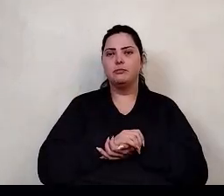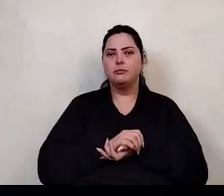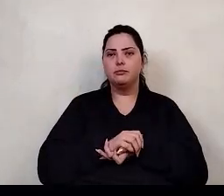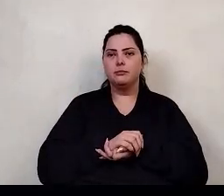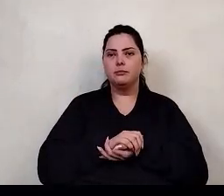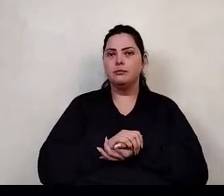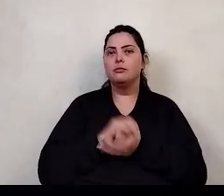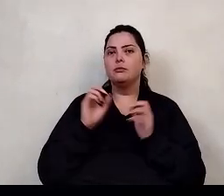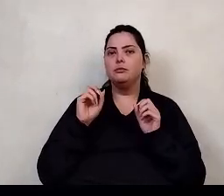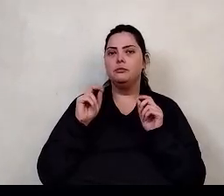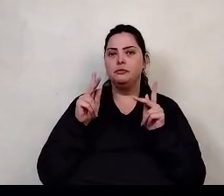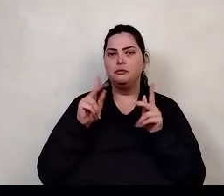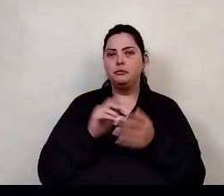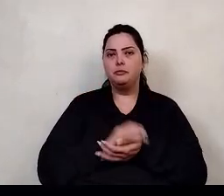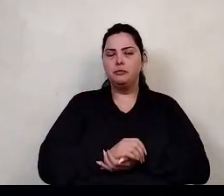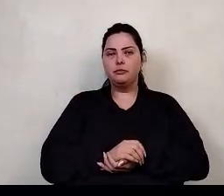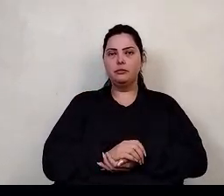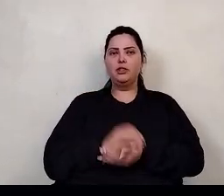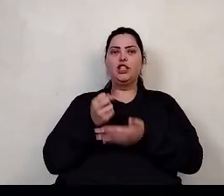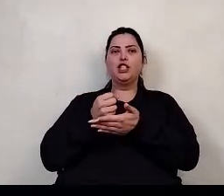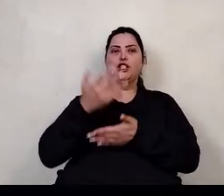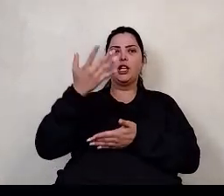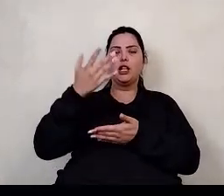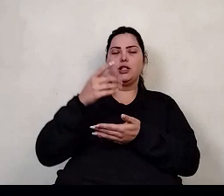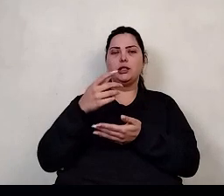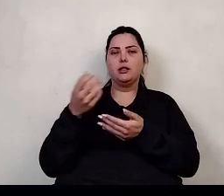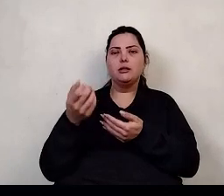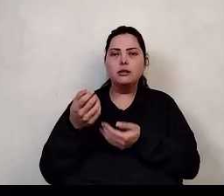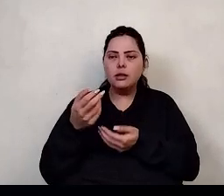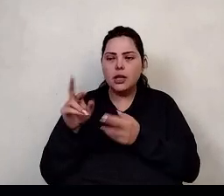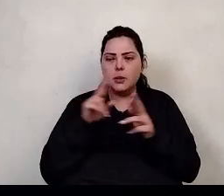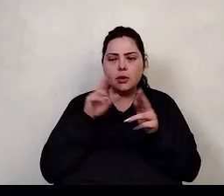Beleza? No chat, como é que tá aí? Bastante gente falando sim?